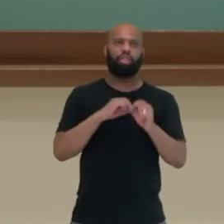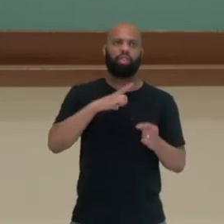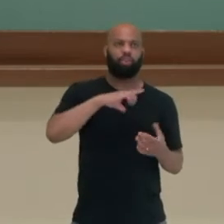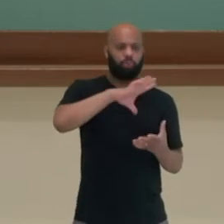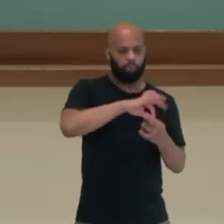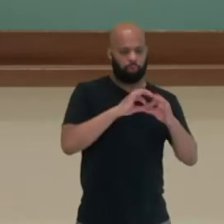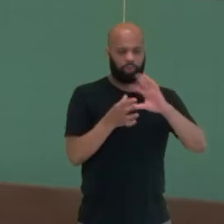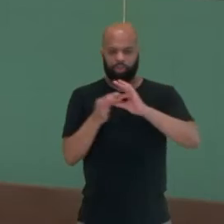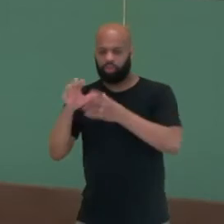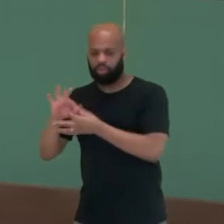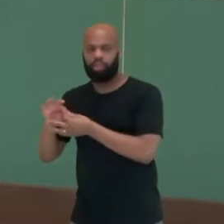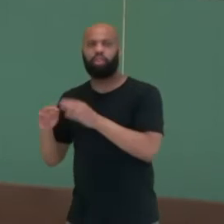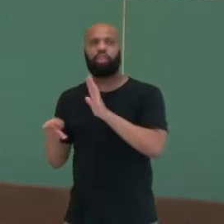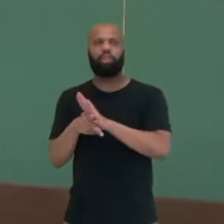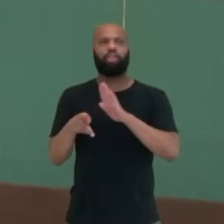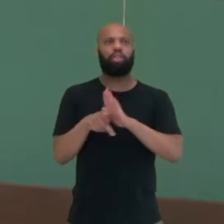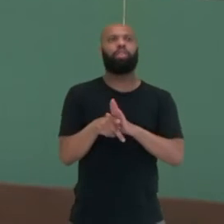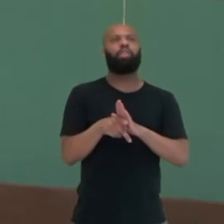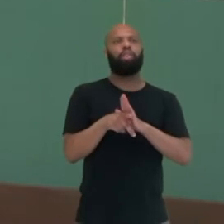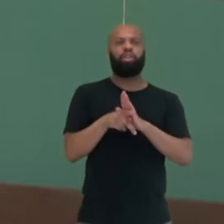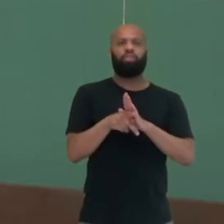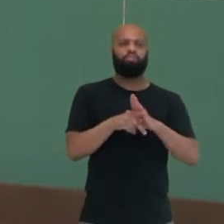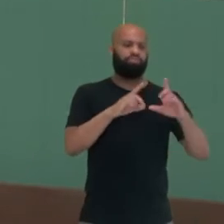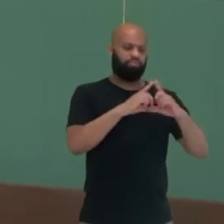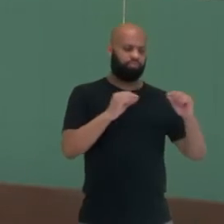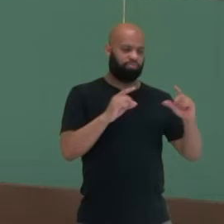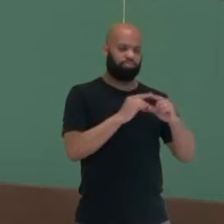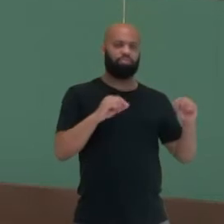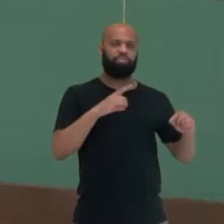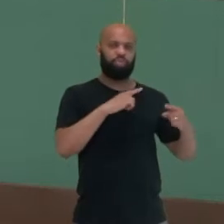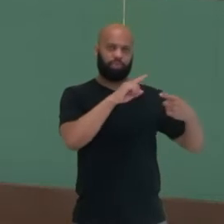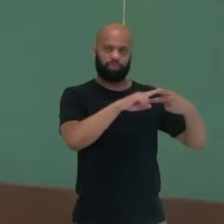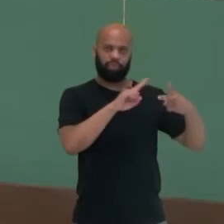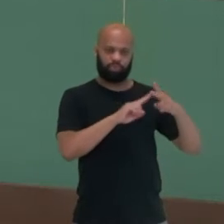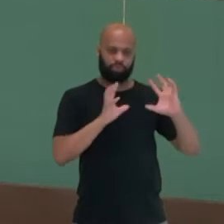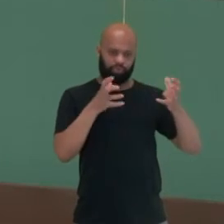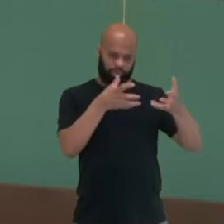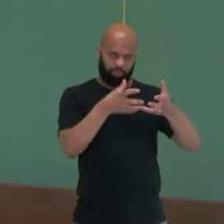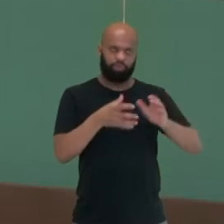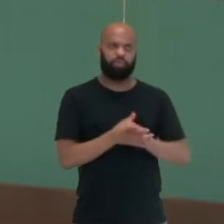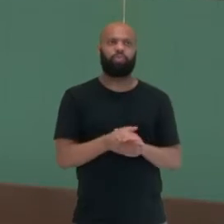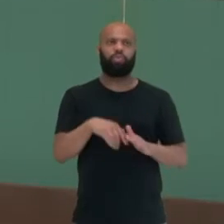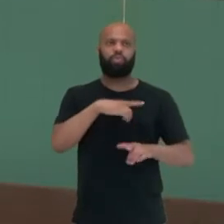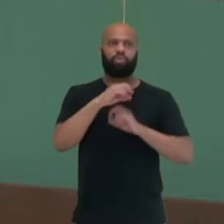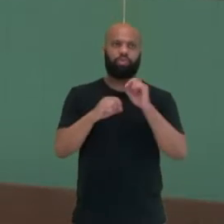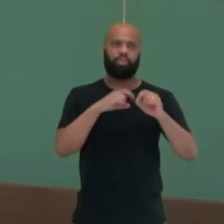nas Olimpíadas de Tóquio, o karatê foi dividido em 2 categorias. Tá? Então